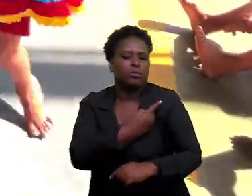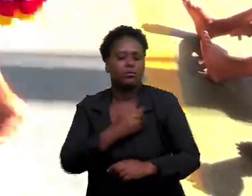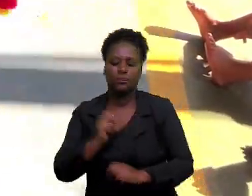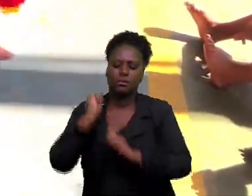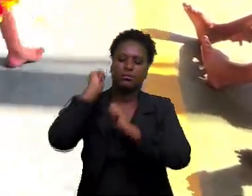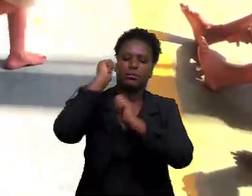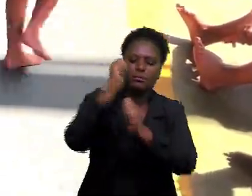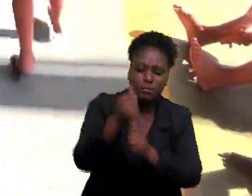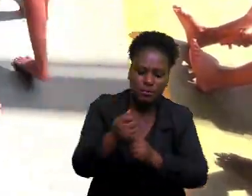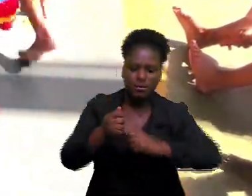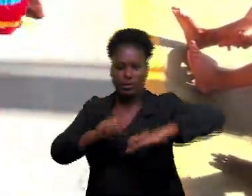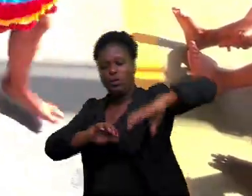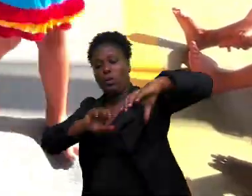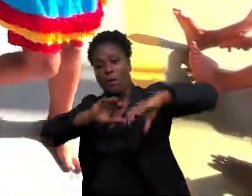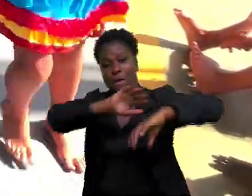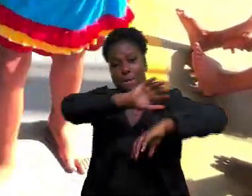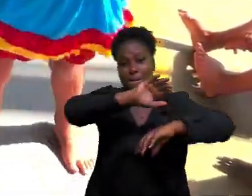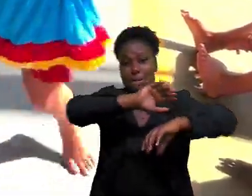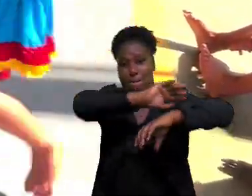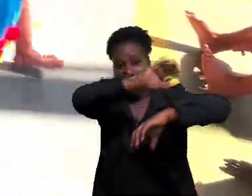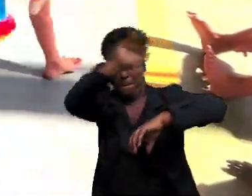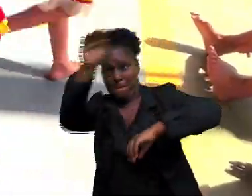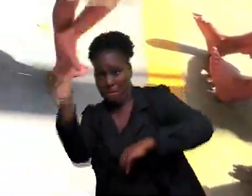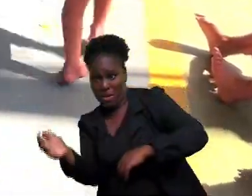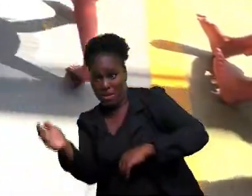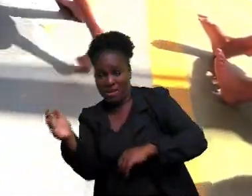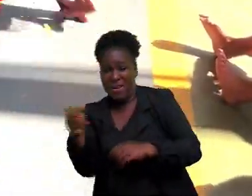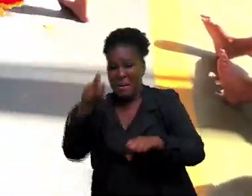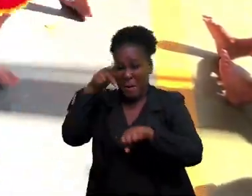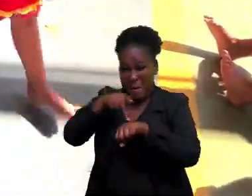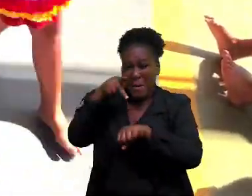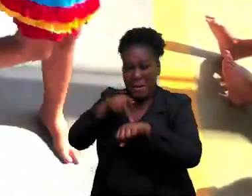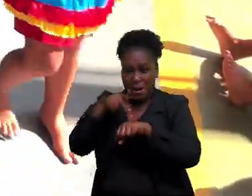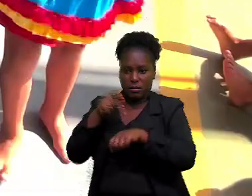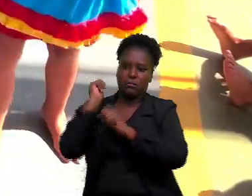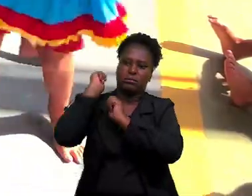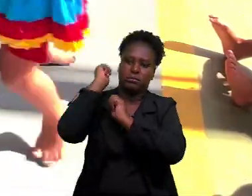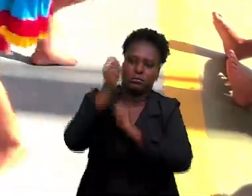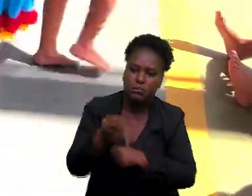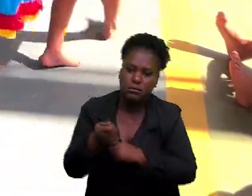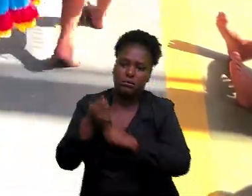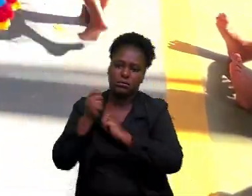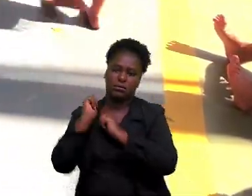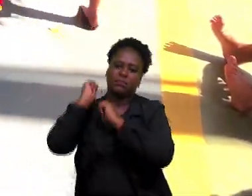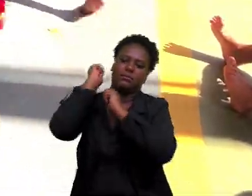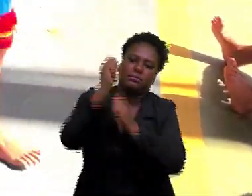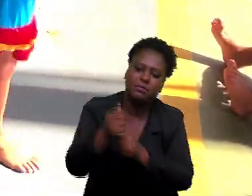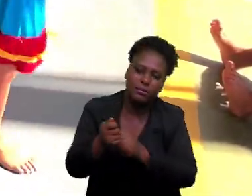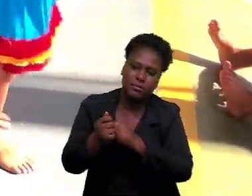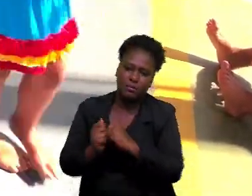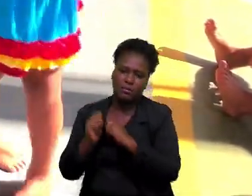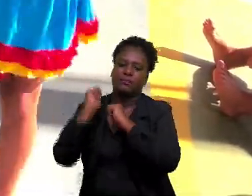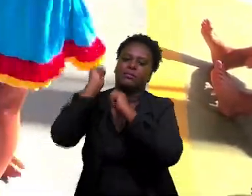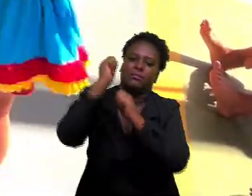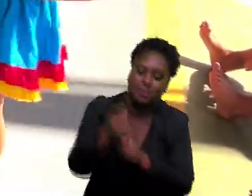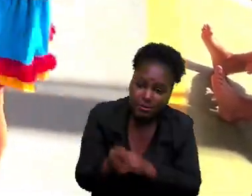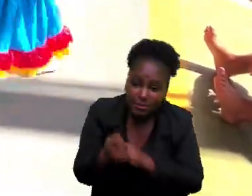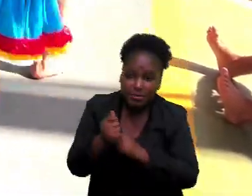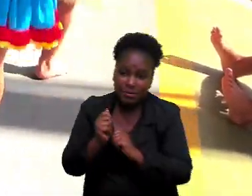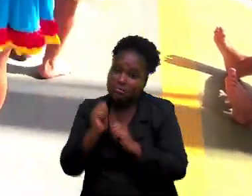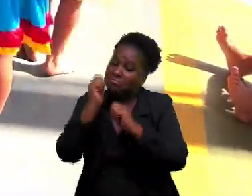Cavando nossa mina, noite e dia sem parar. Brilhantes de outras pedras